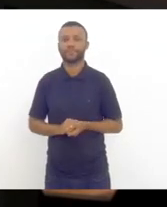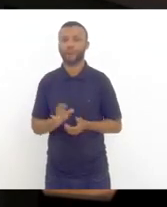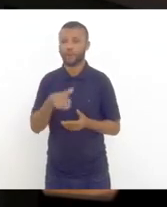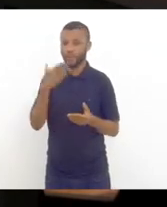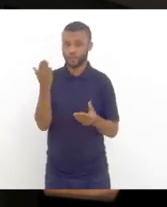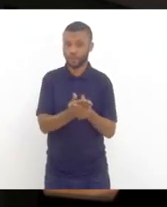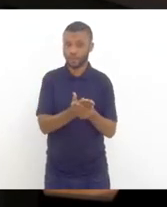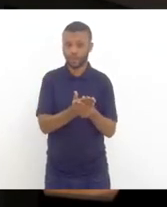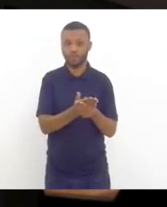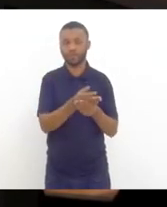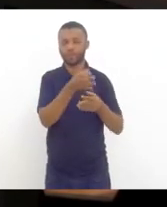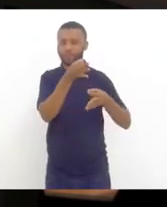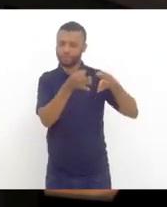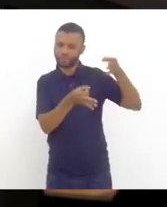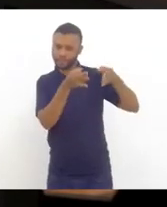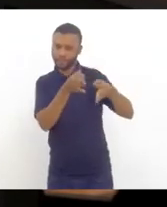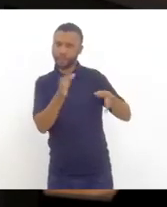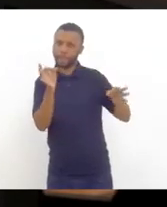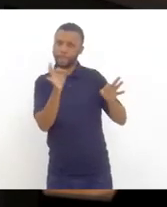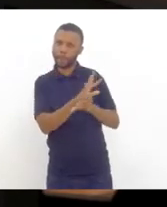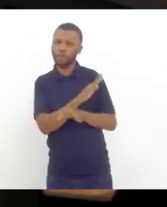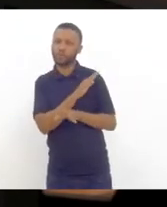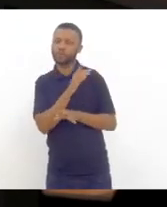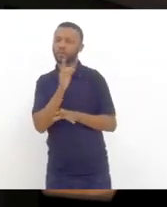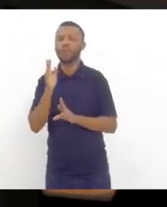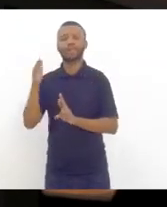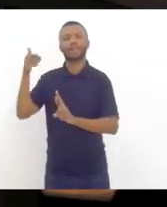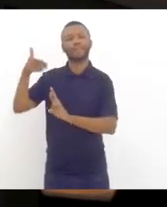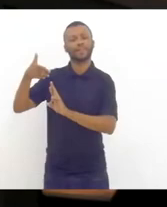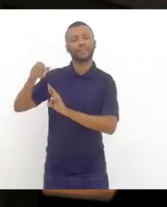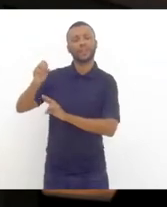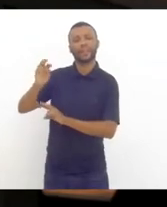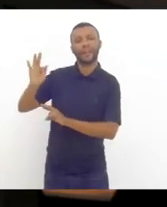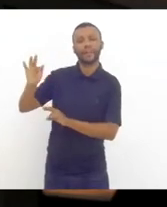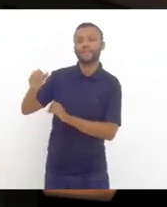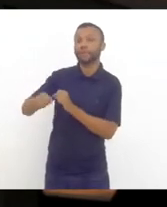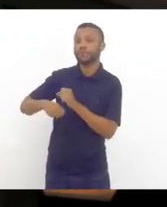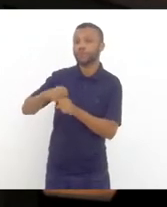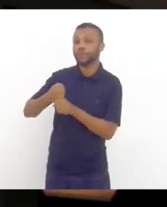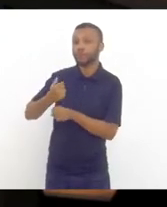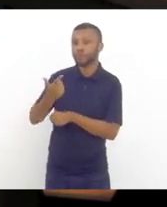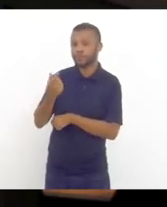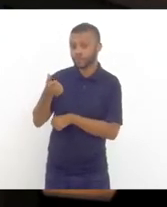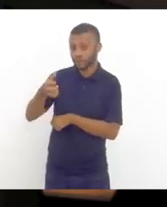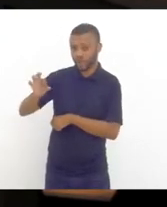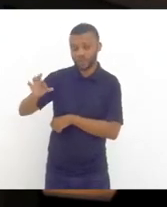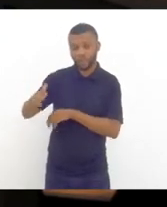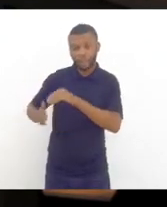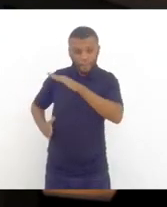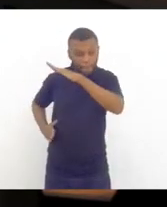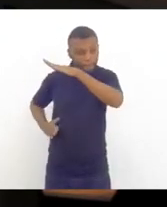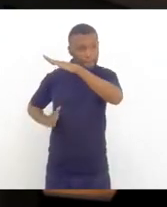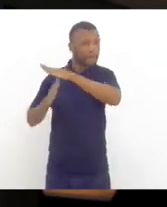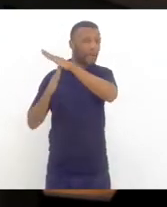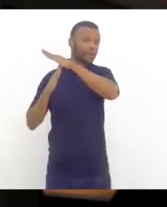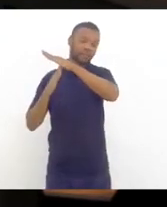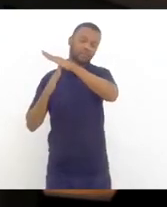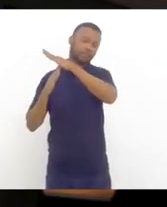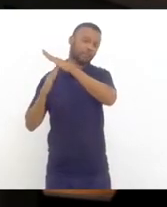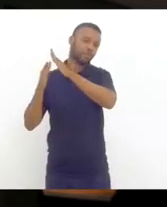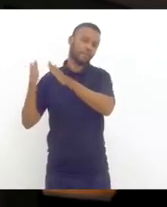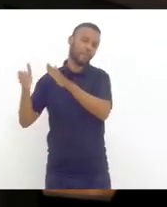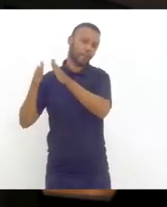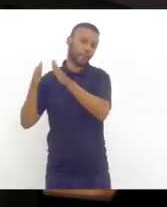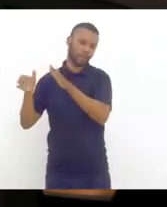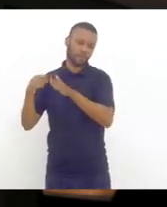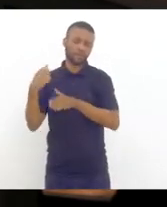dessa decisão do Supremo é de 2019. Então, o prazo máximo que a gente poderia chegar aqui, eu acho que isso